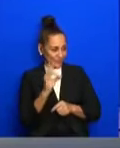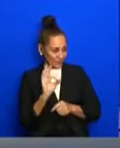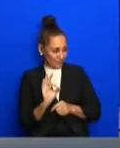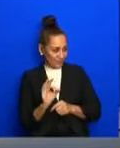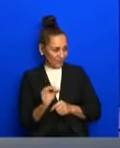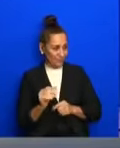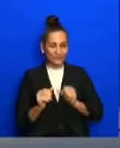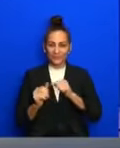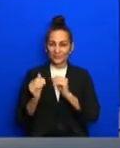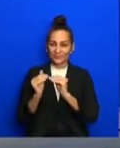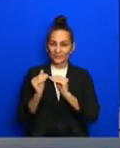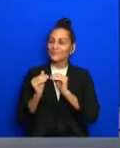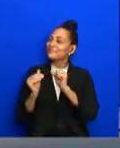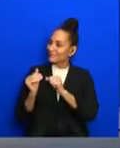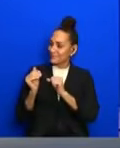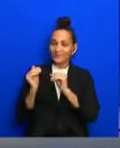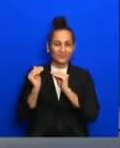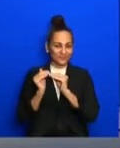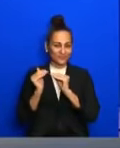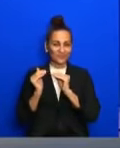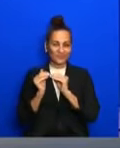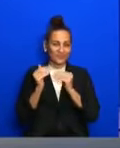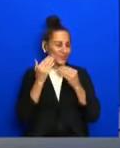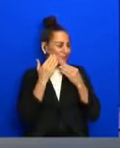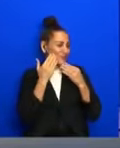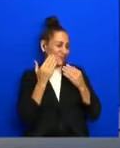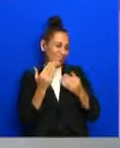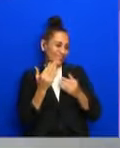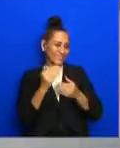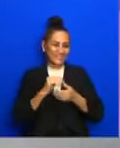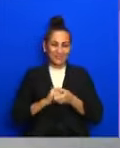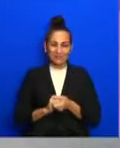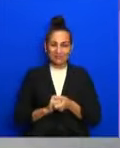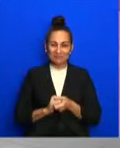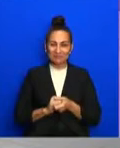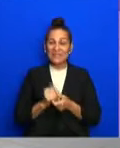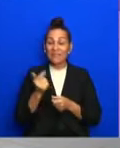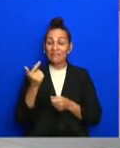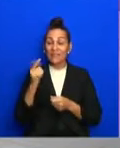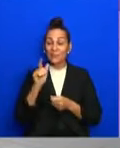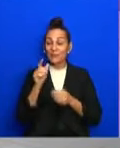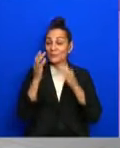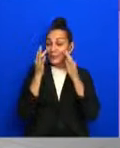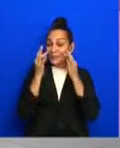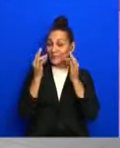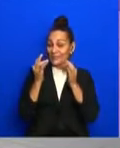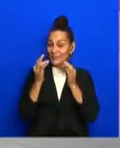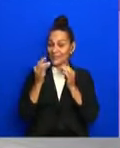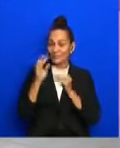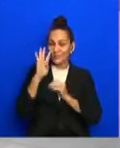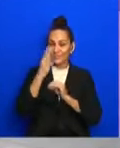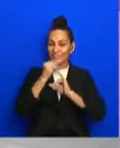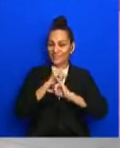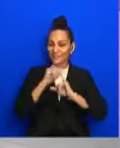confirmam? Sim, confirmo. Sim, confirmo. Obrigado. Após a apuração,